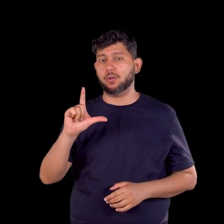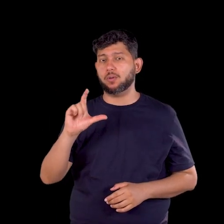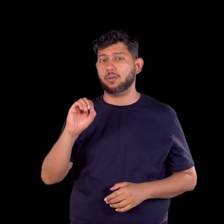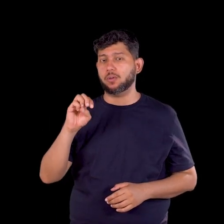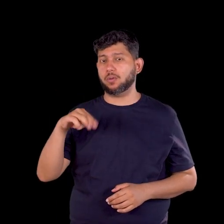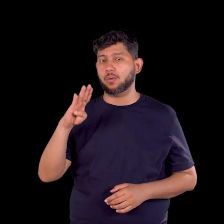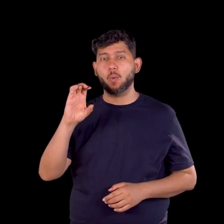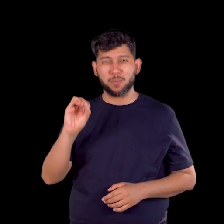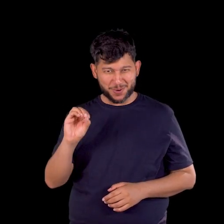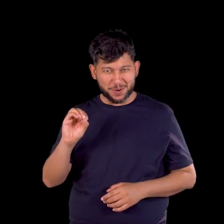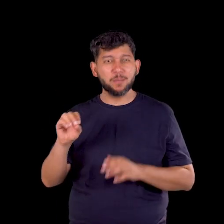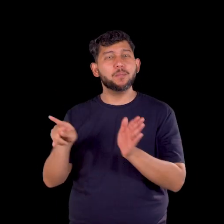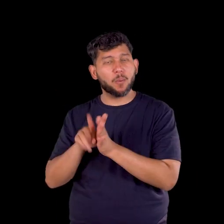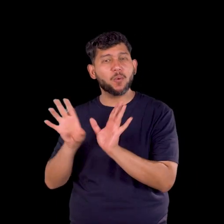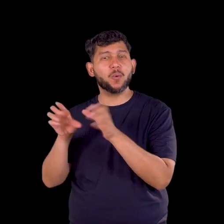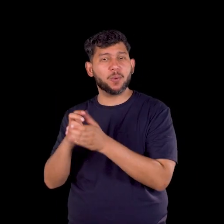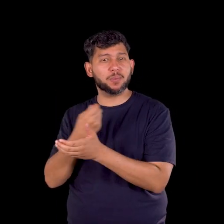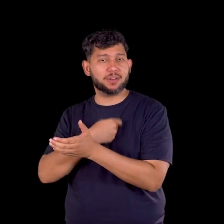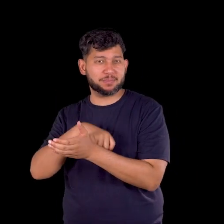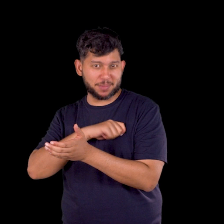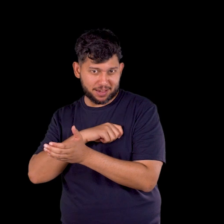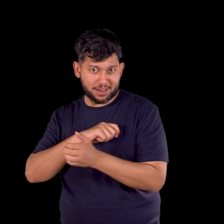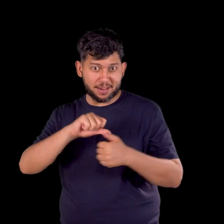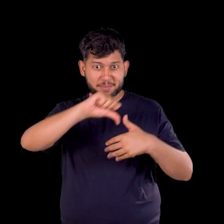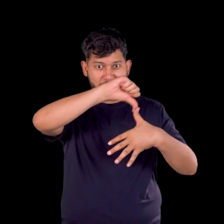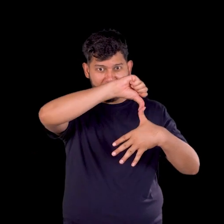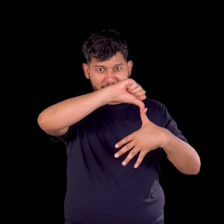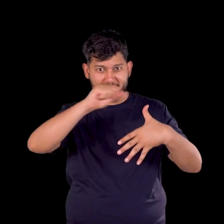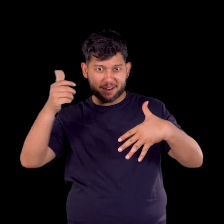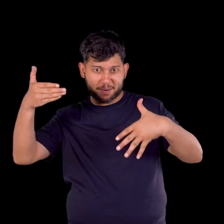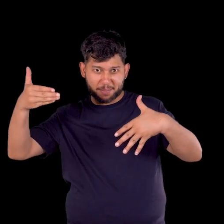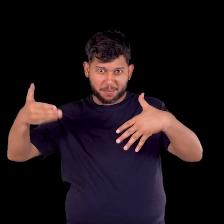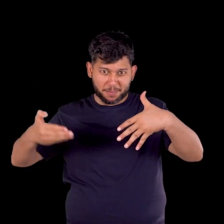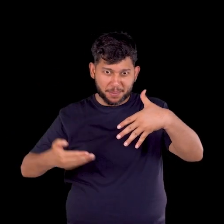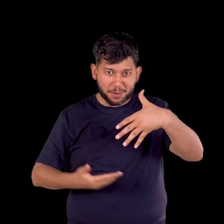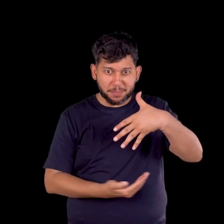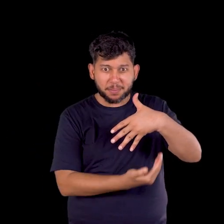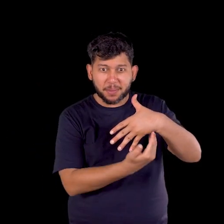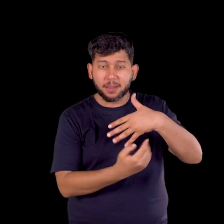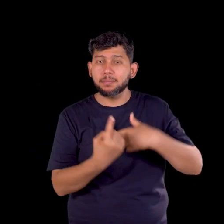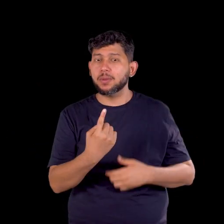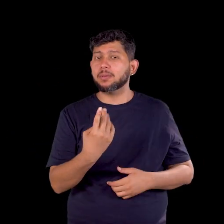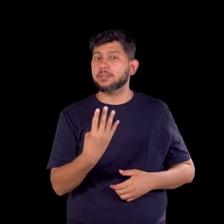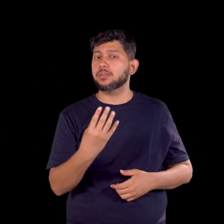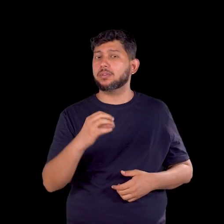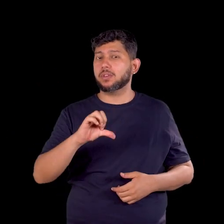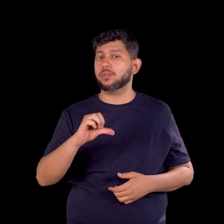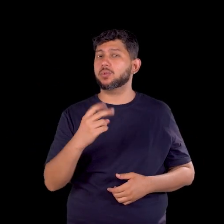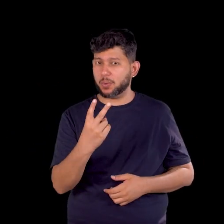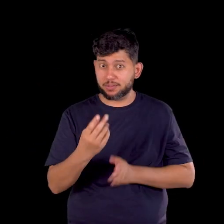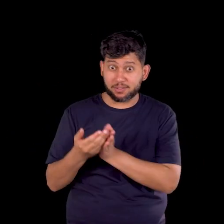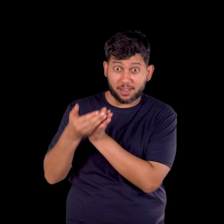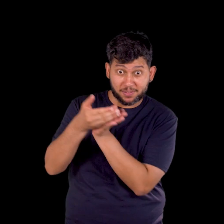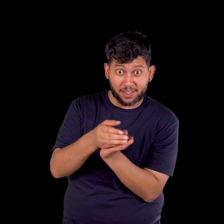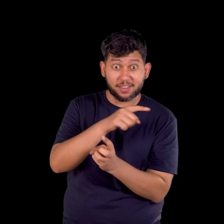sua tripulação espanhola desembarcaram na América em 1492, com as caravelas Nina,